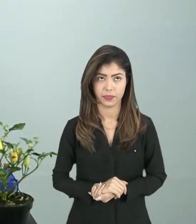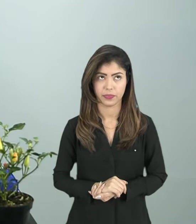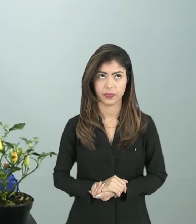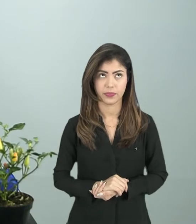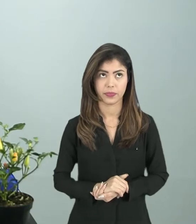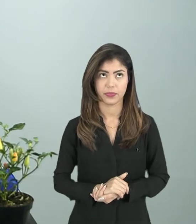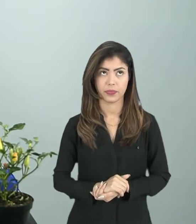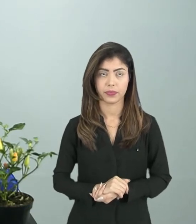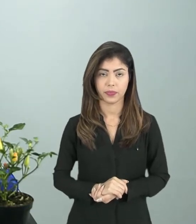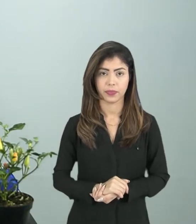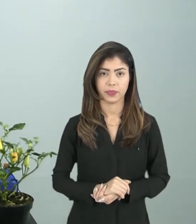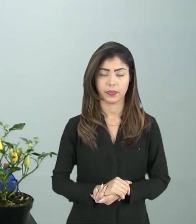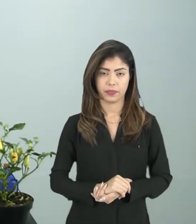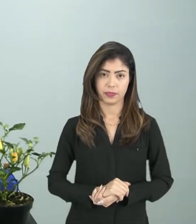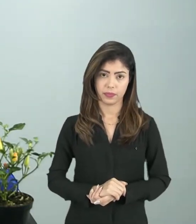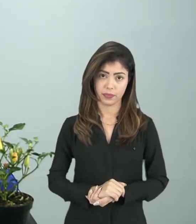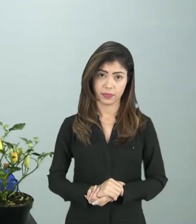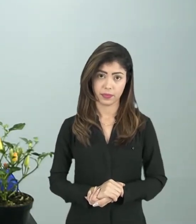Vamos pegar as hortaliças.